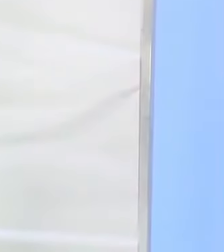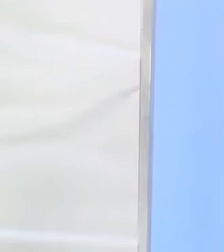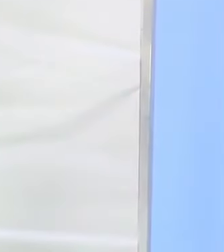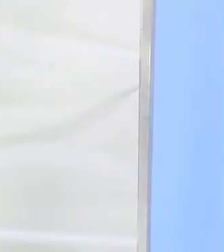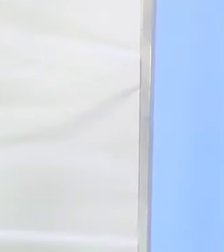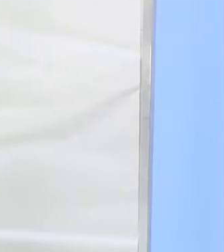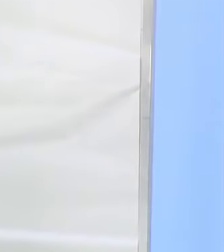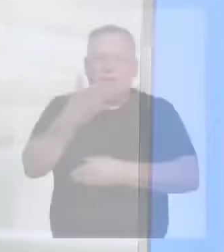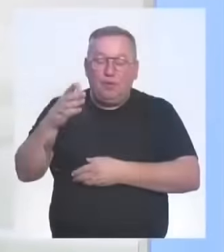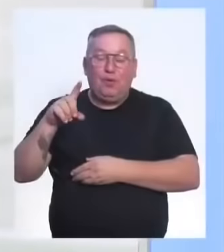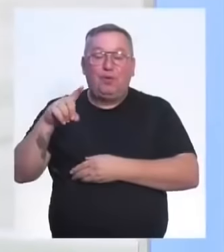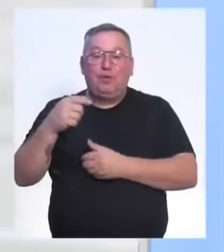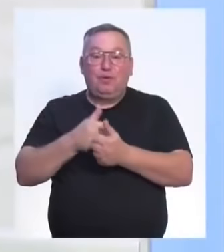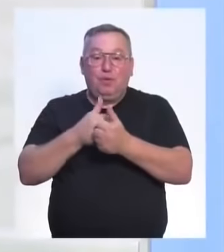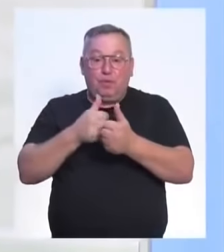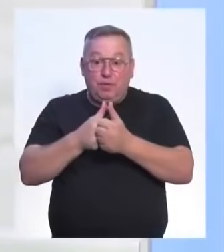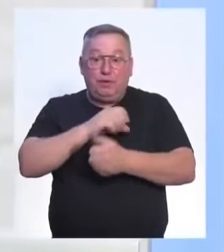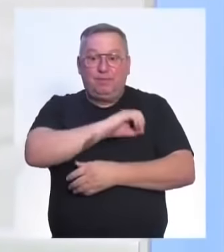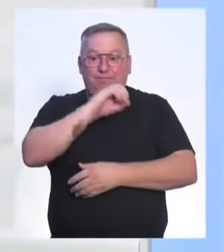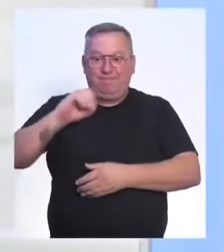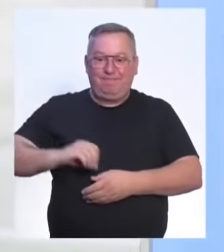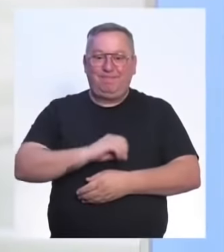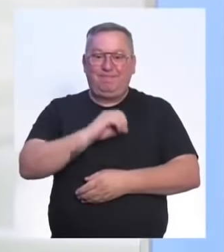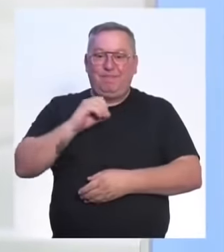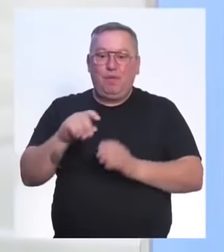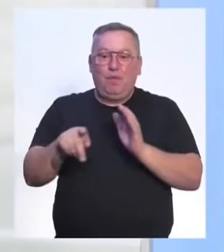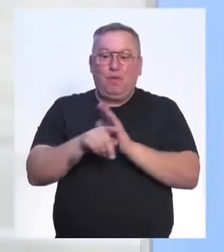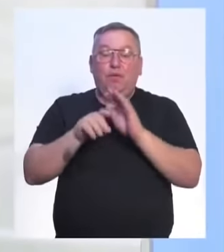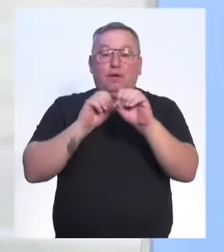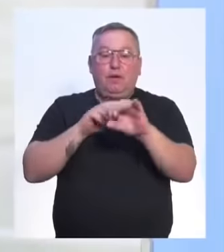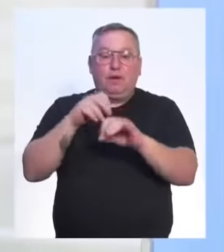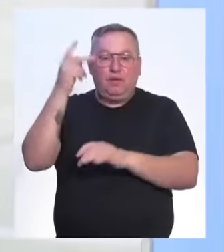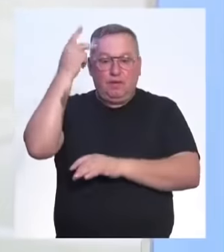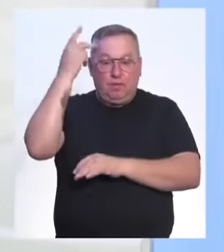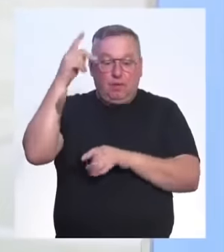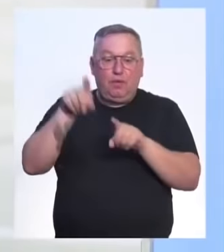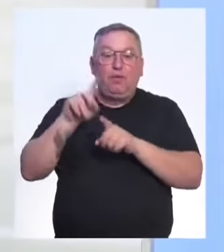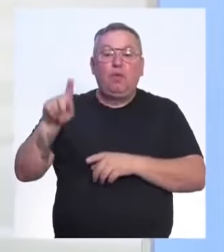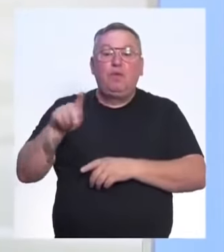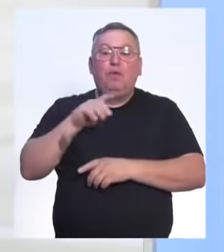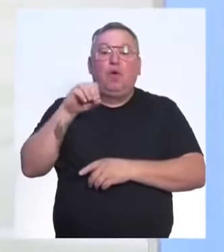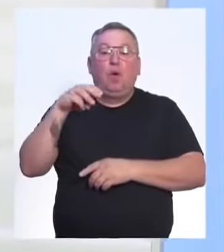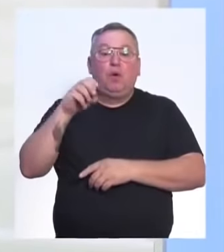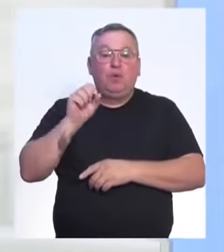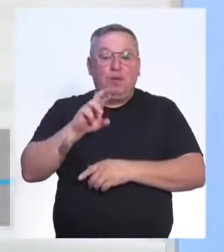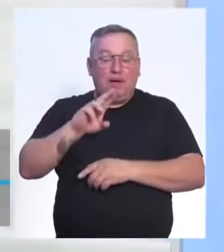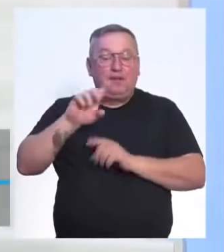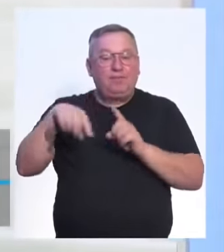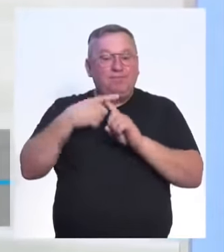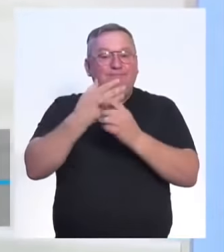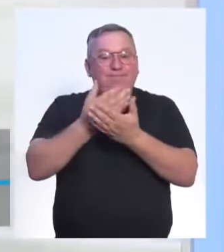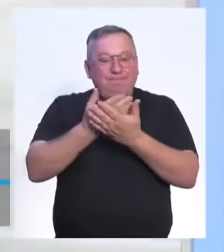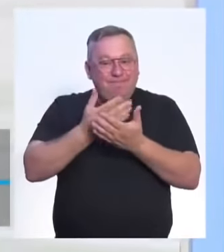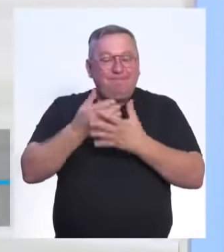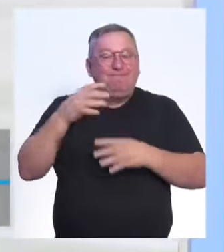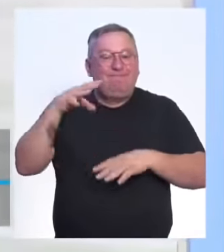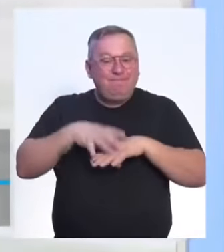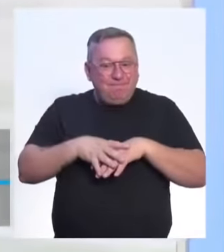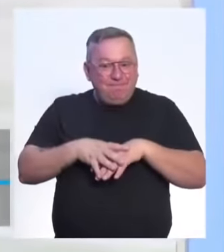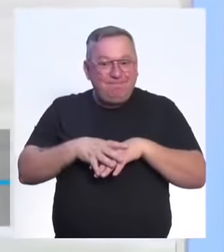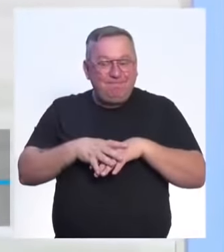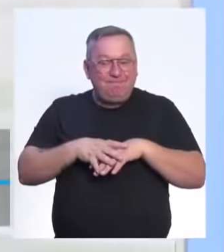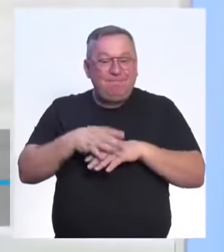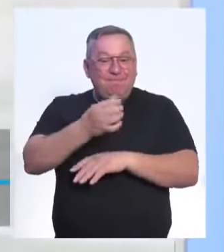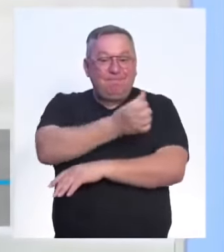Muito bom dia a todos que nos acompanham aqui pelo Centro de Mídias da Educação de São Paulo. Eu sou o professor Osmar e vou conduzir mais uma aula de matemática